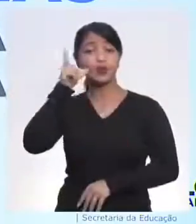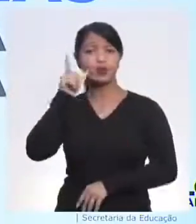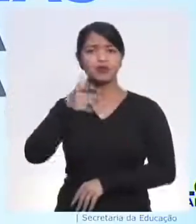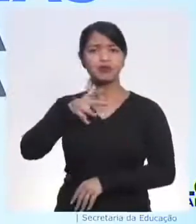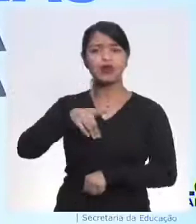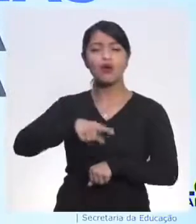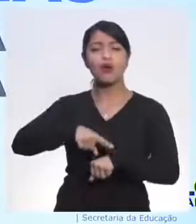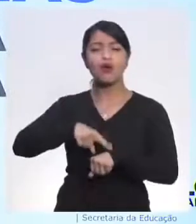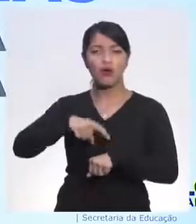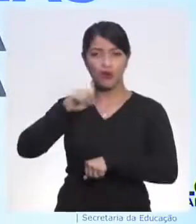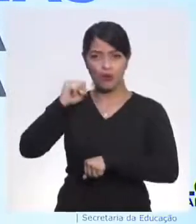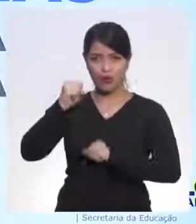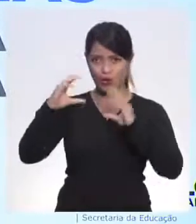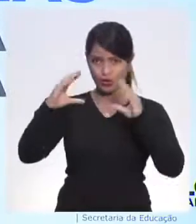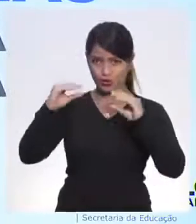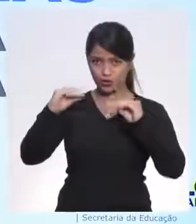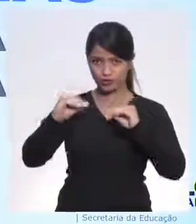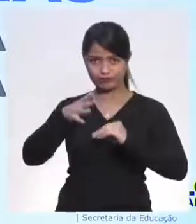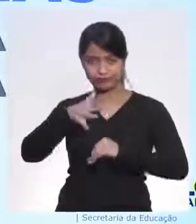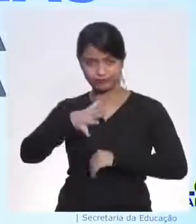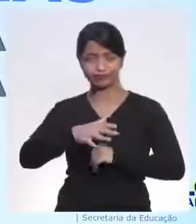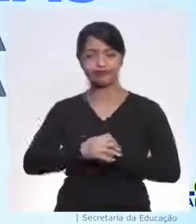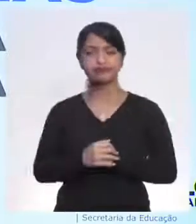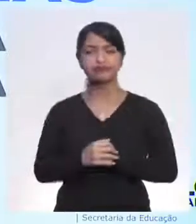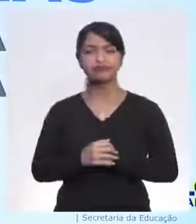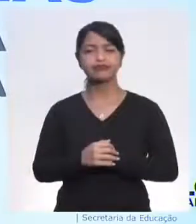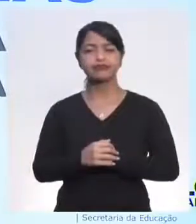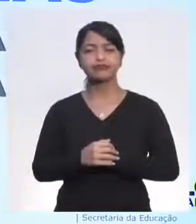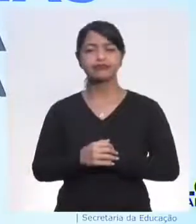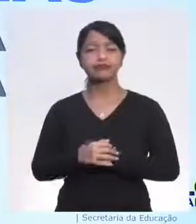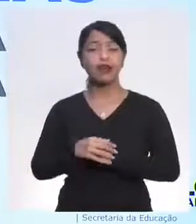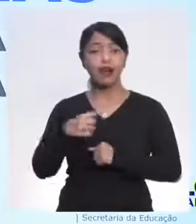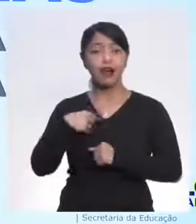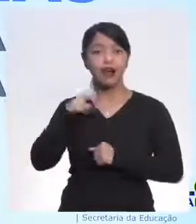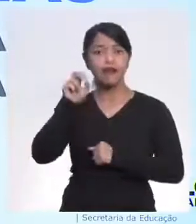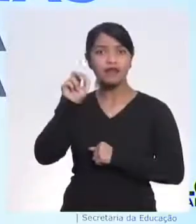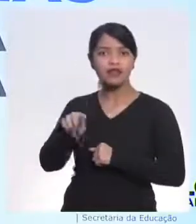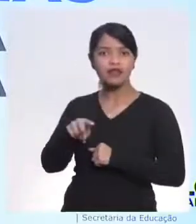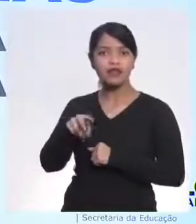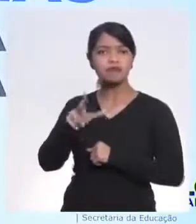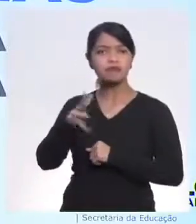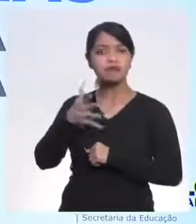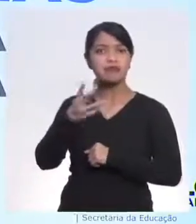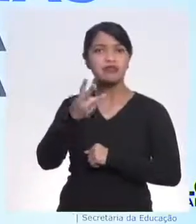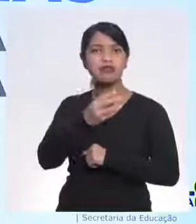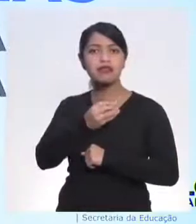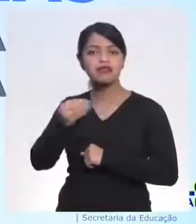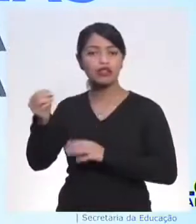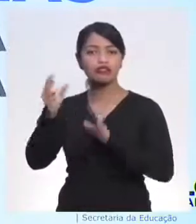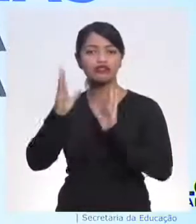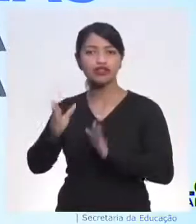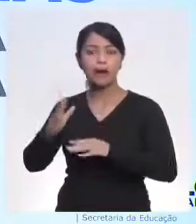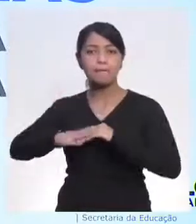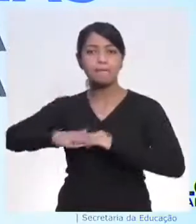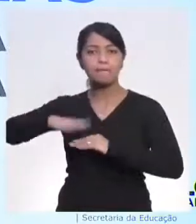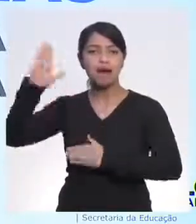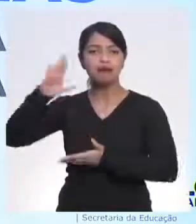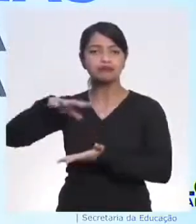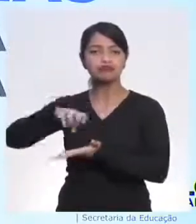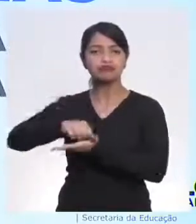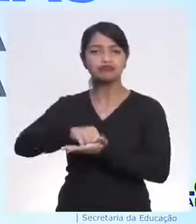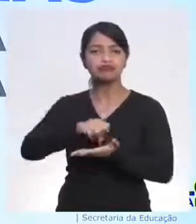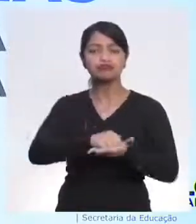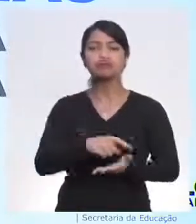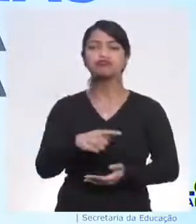mais ou menos umas 20 horas, eu vi em torno lá de um pouquinho mais de 300, Ale. Então, em torno de 300